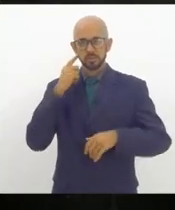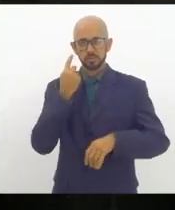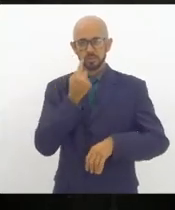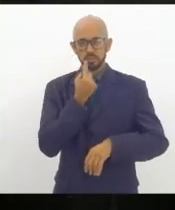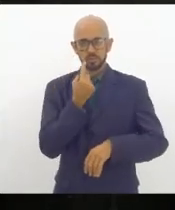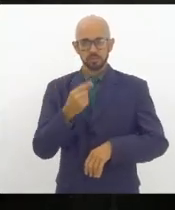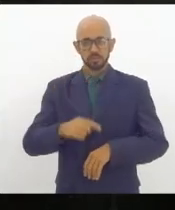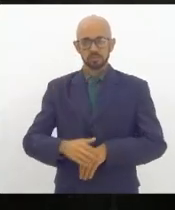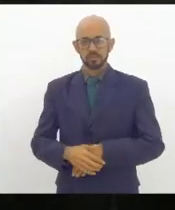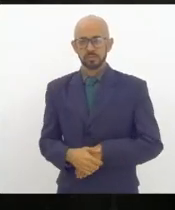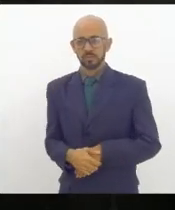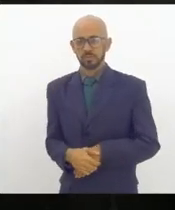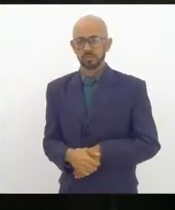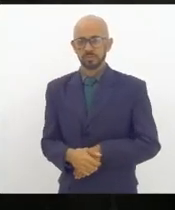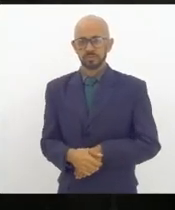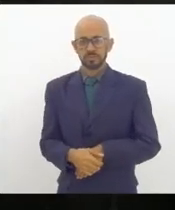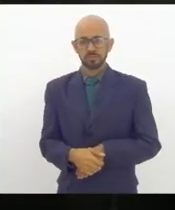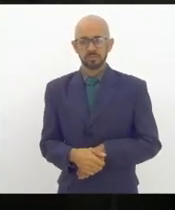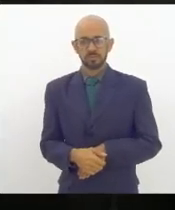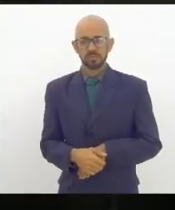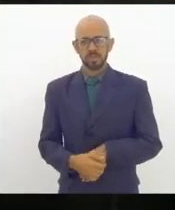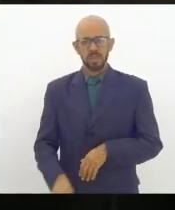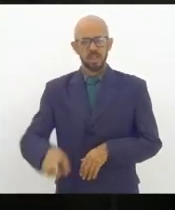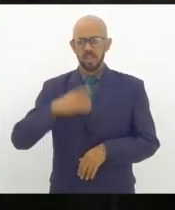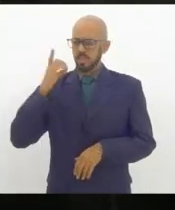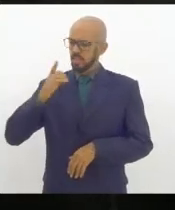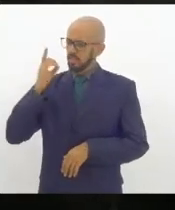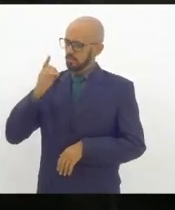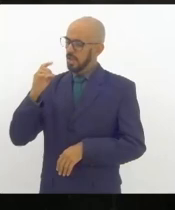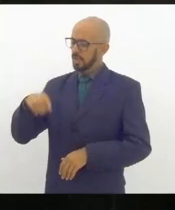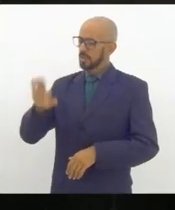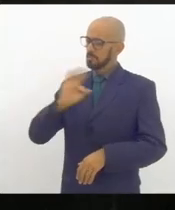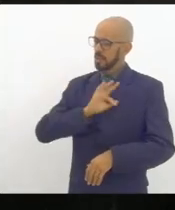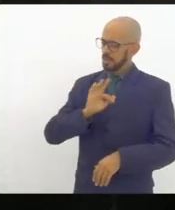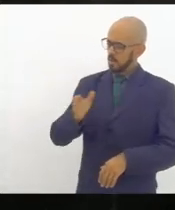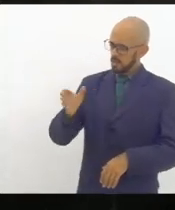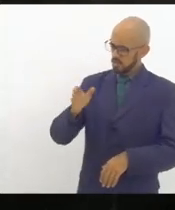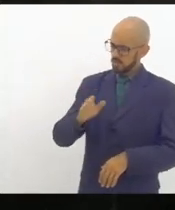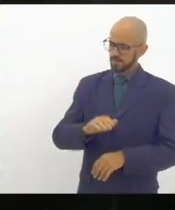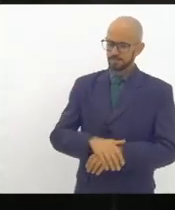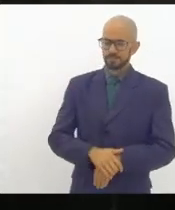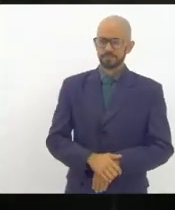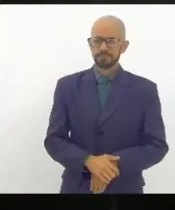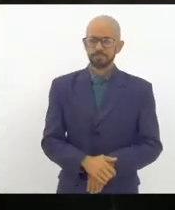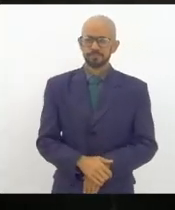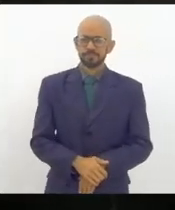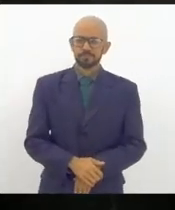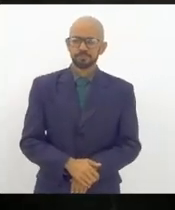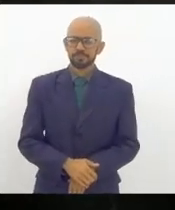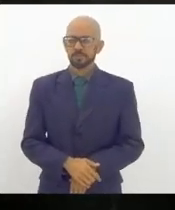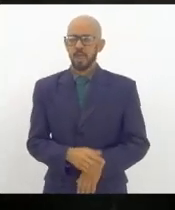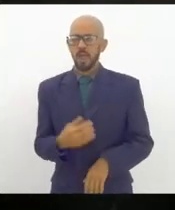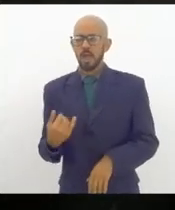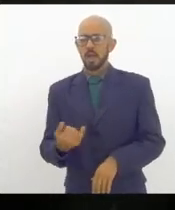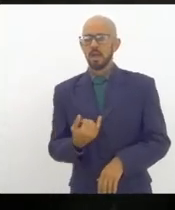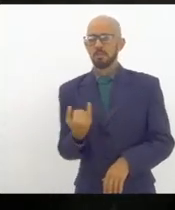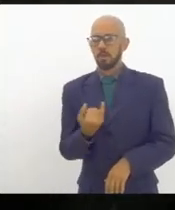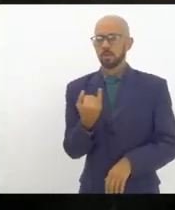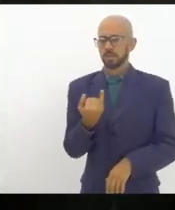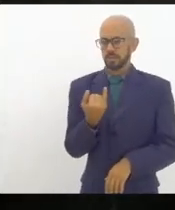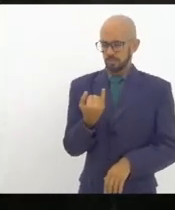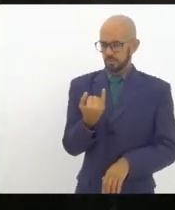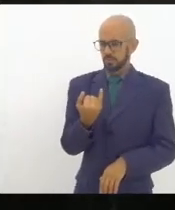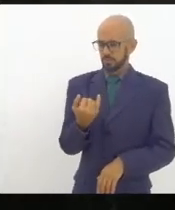auditivos a deputada Martha Rocha e é bom vossa